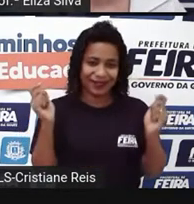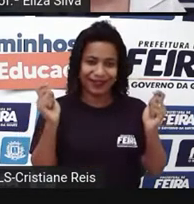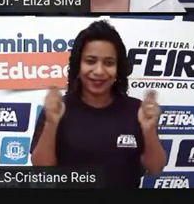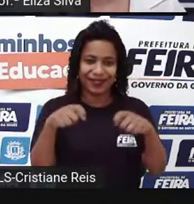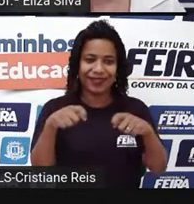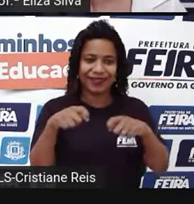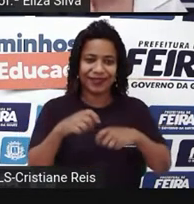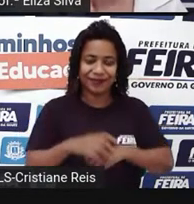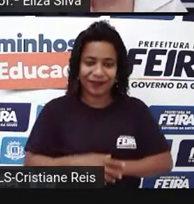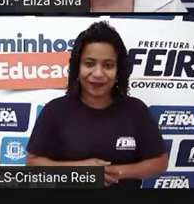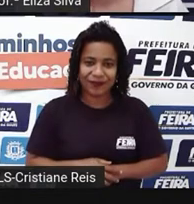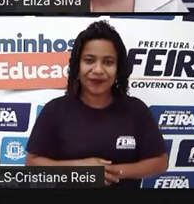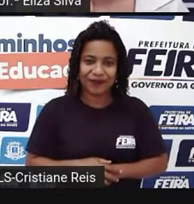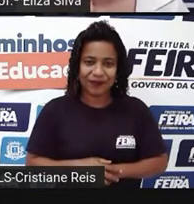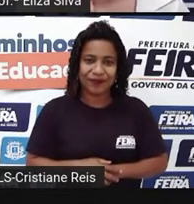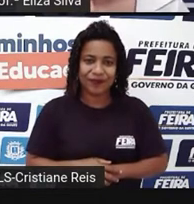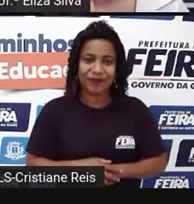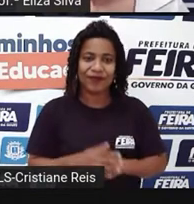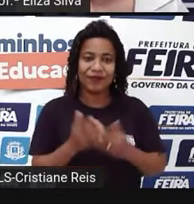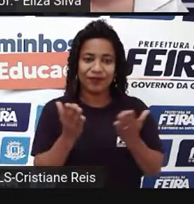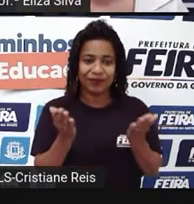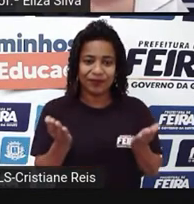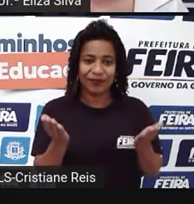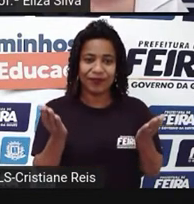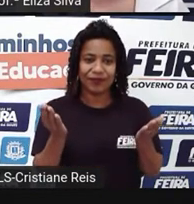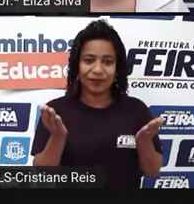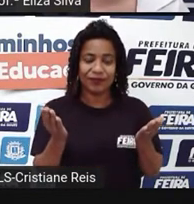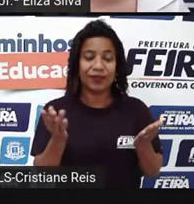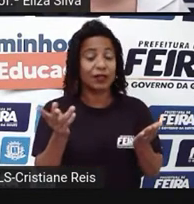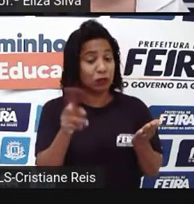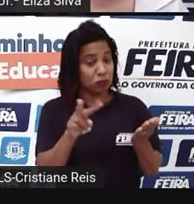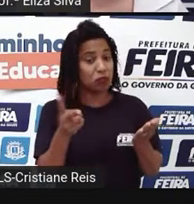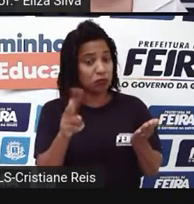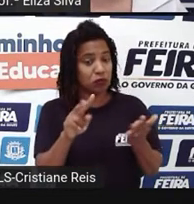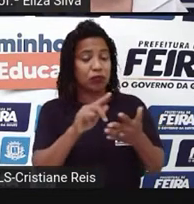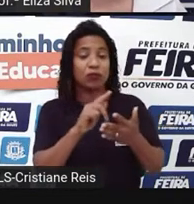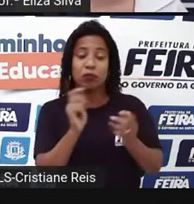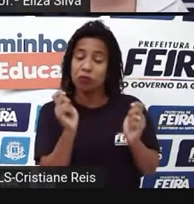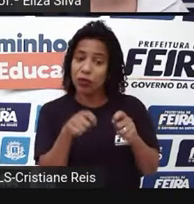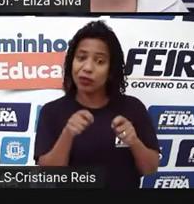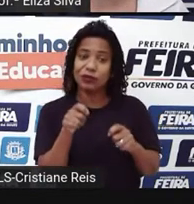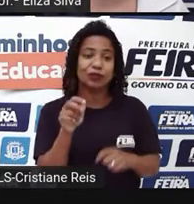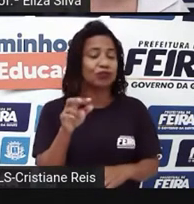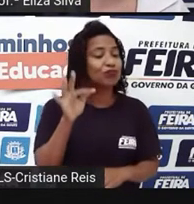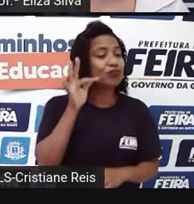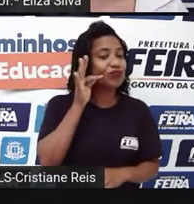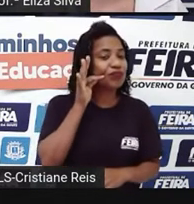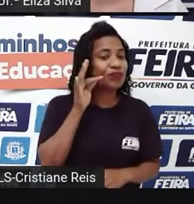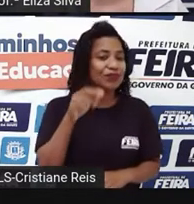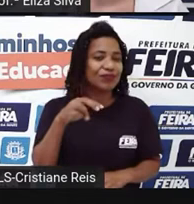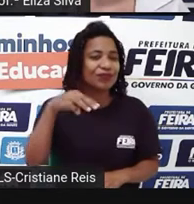masculino, se existir os dois gêneros da nacionalidade.